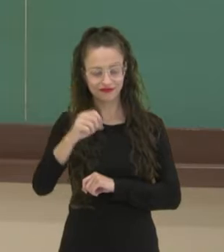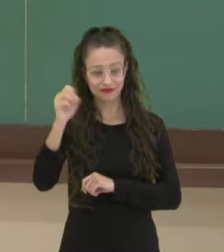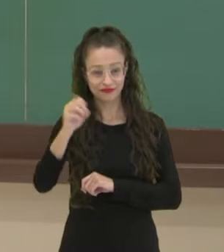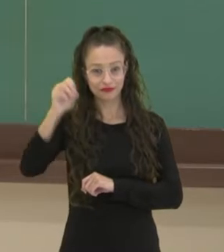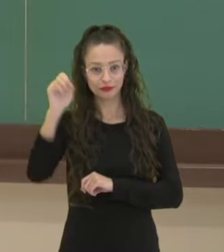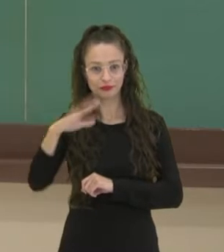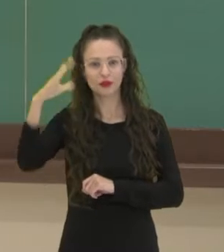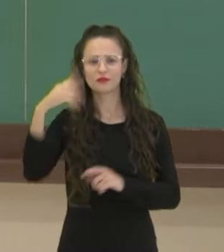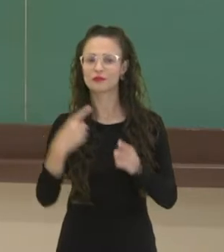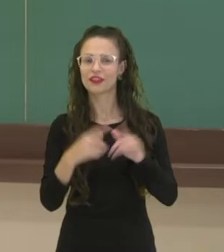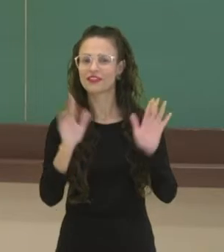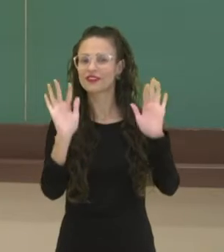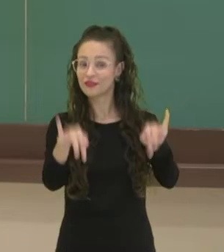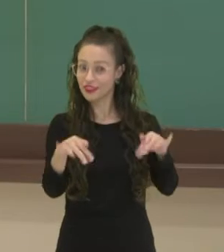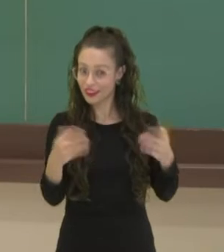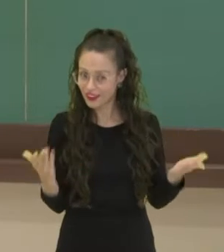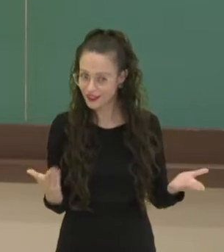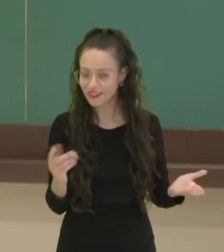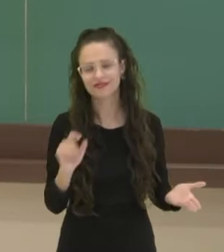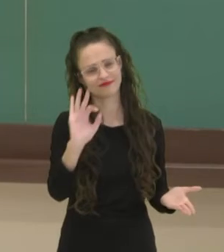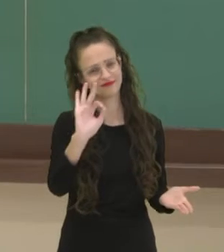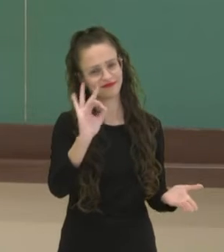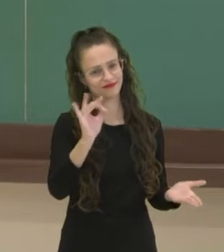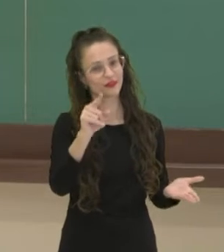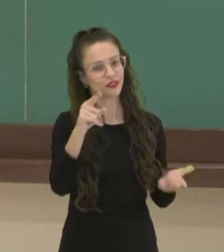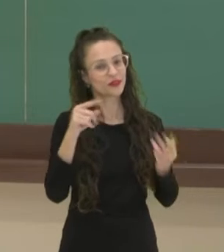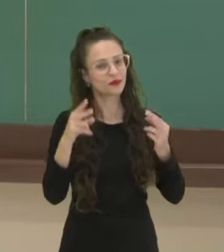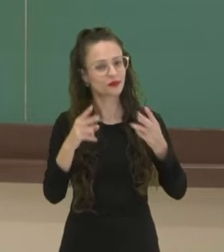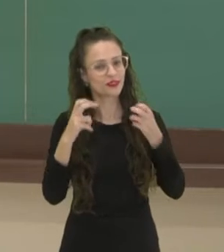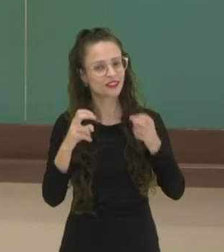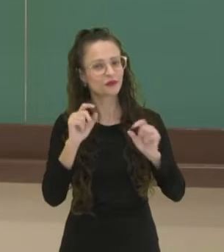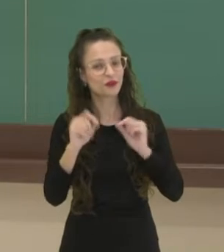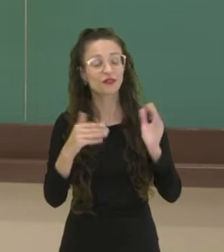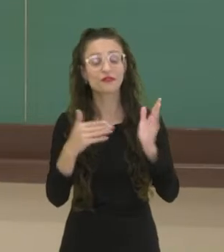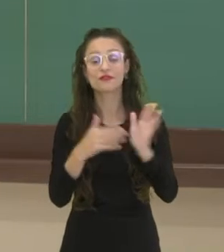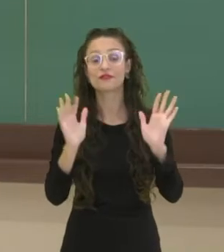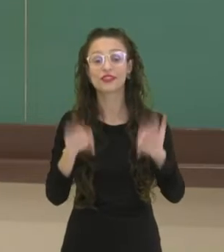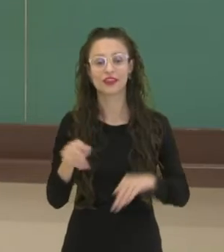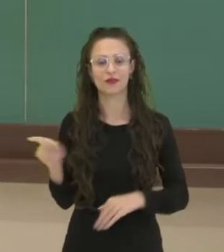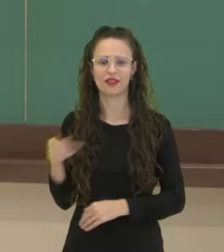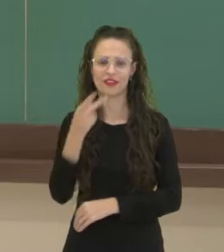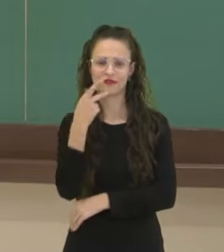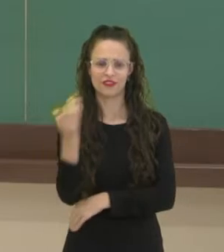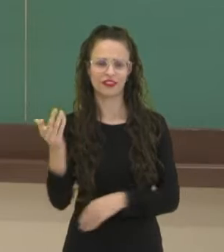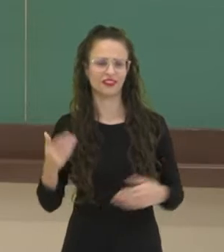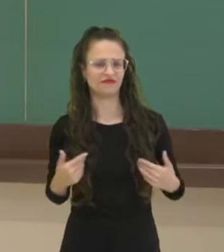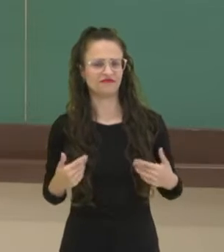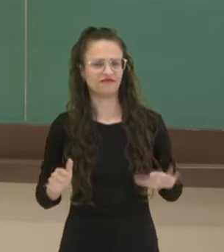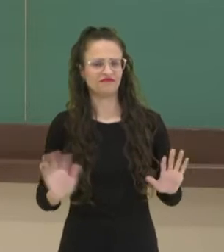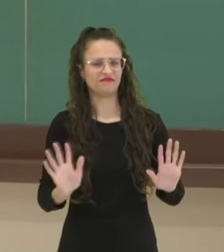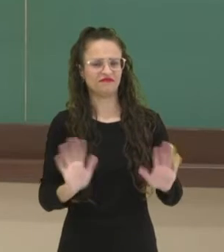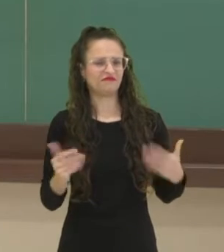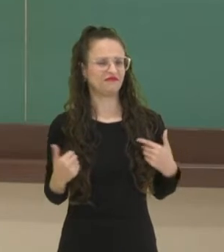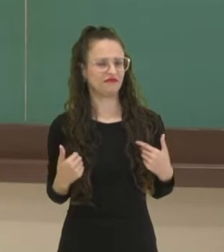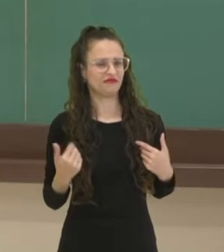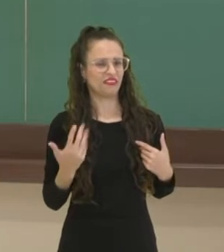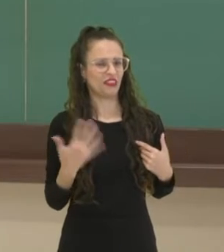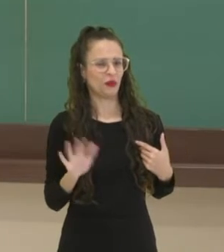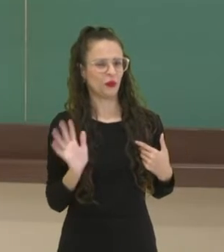final? Muito bem. Você observou que no final, ó, ela exclama: "Eu, hein? Nem